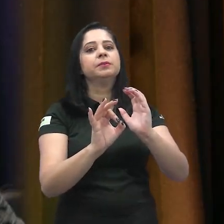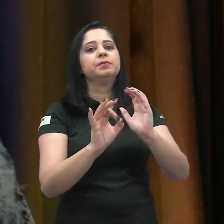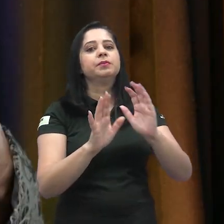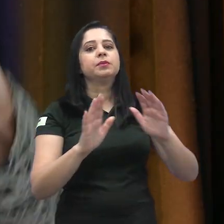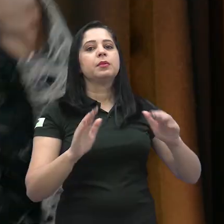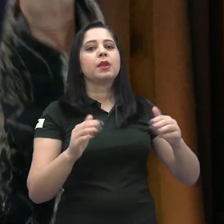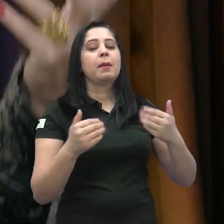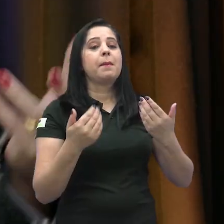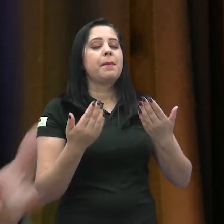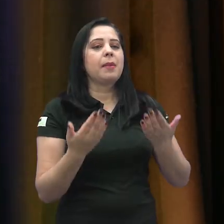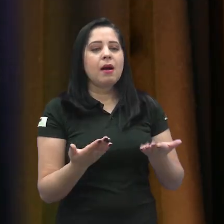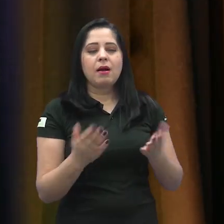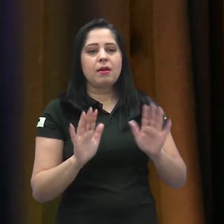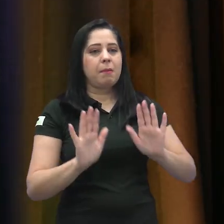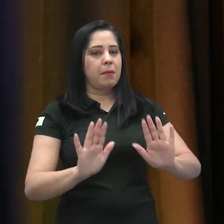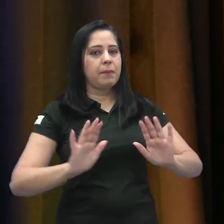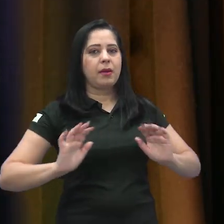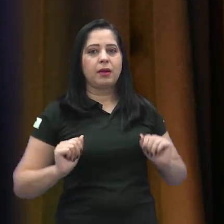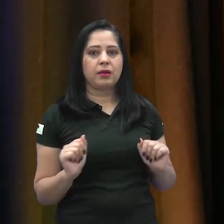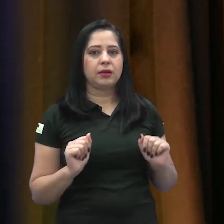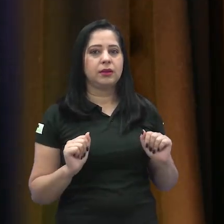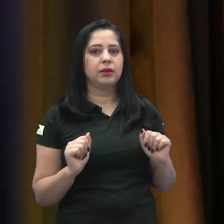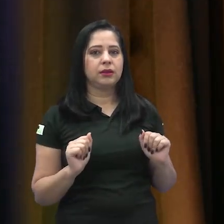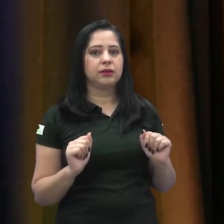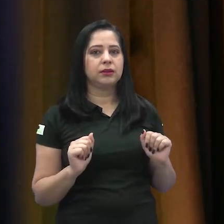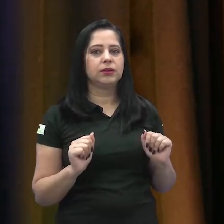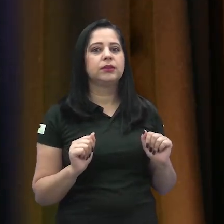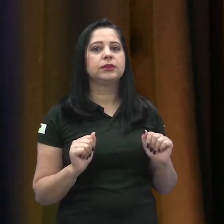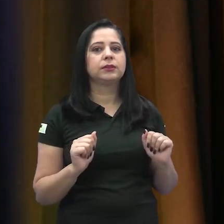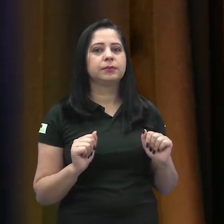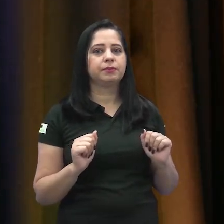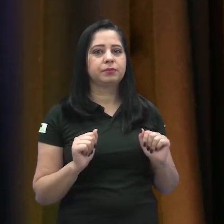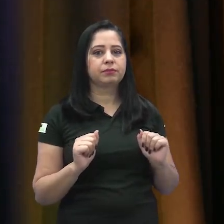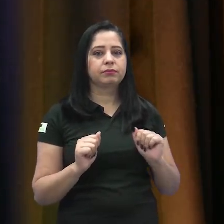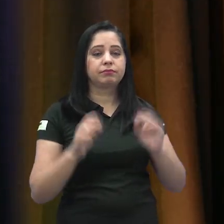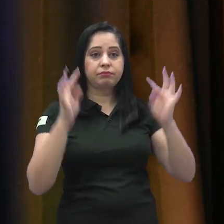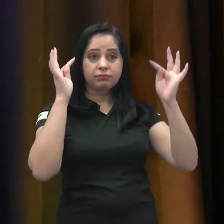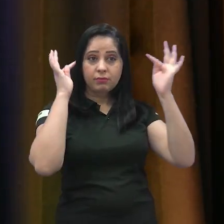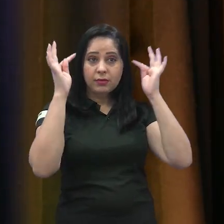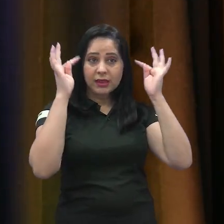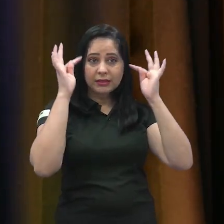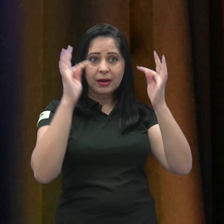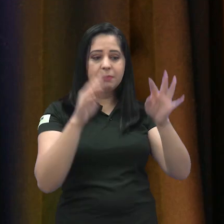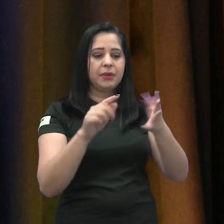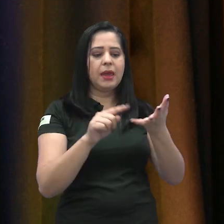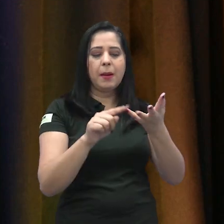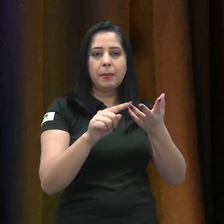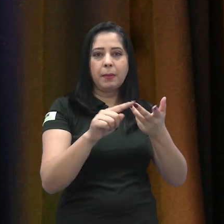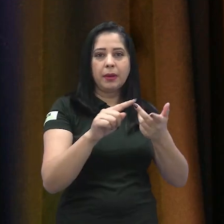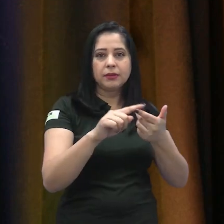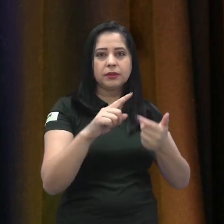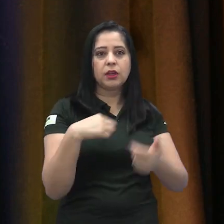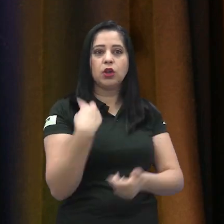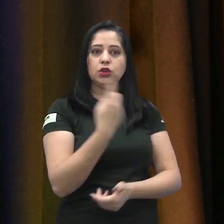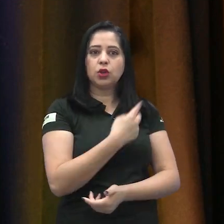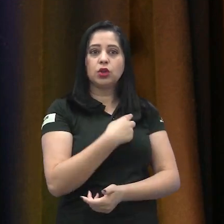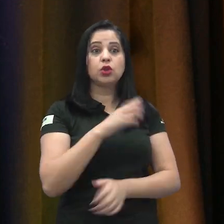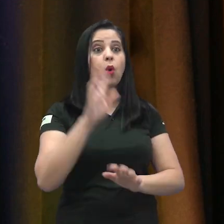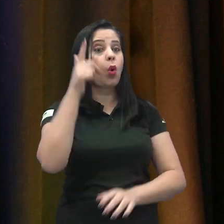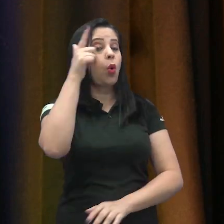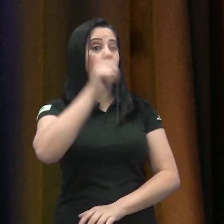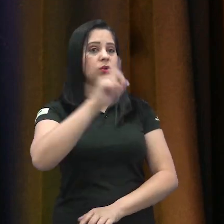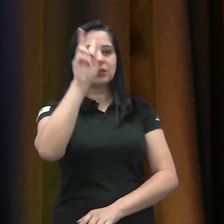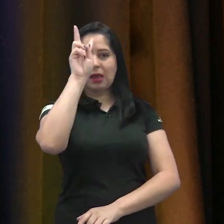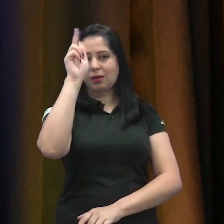essa consciência tão elevada, mas a partir deste convite à terapia integrativa, nós podemos fazer